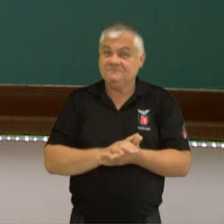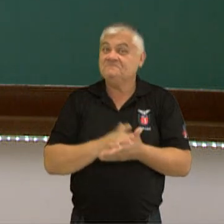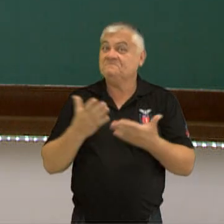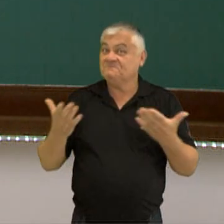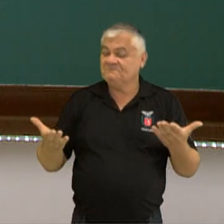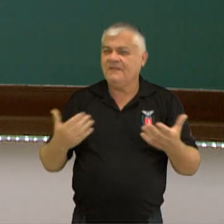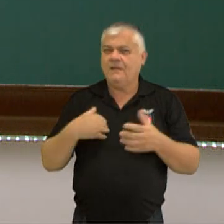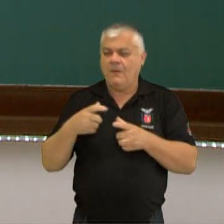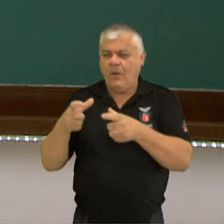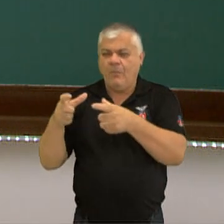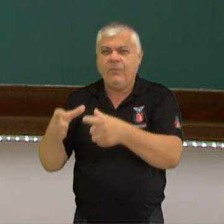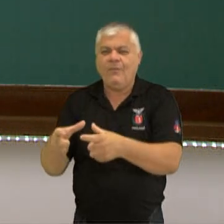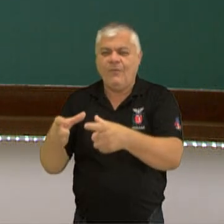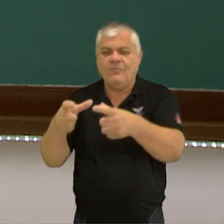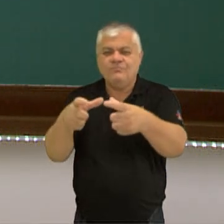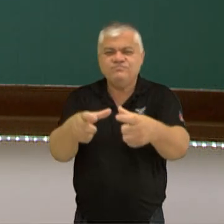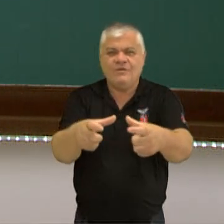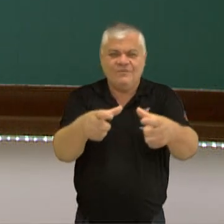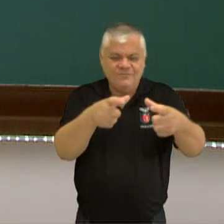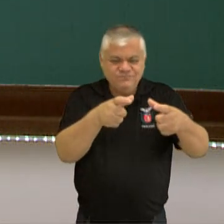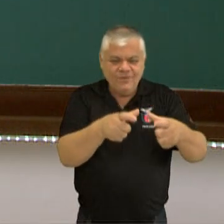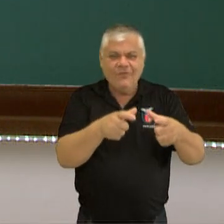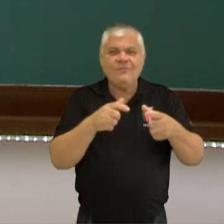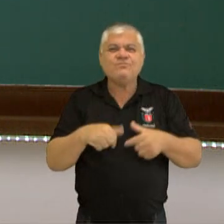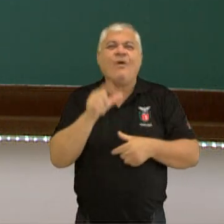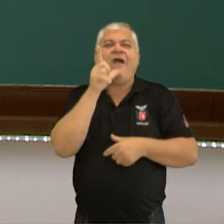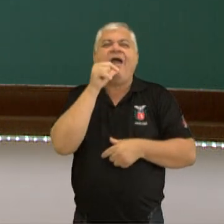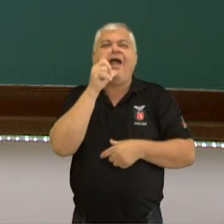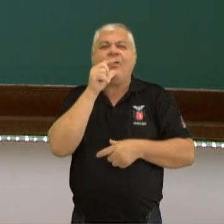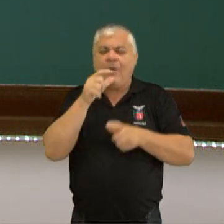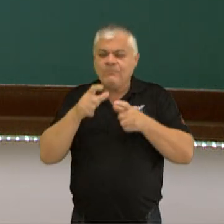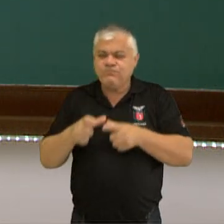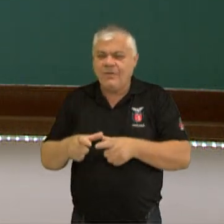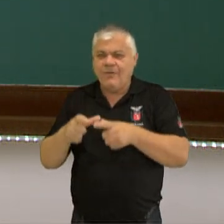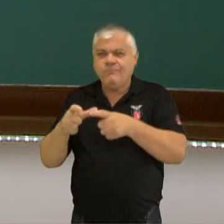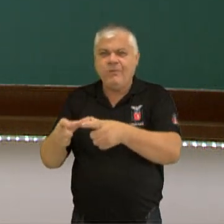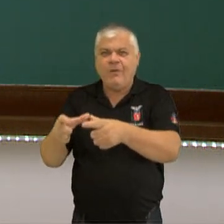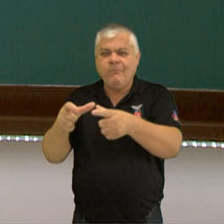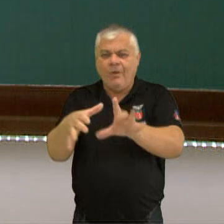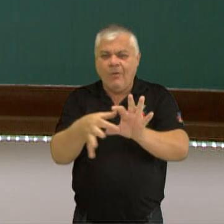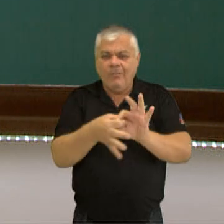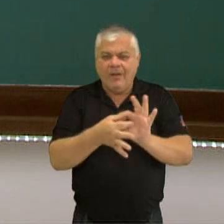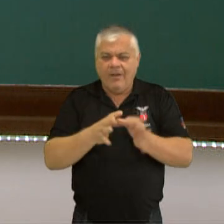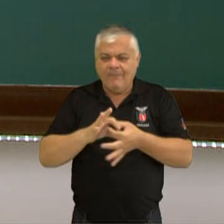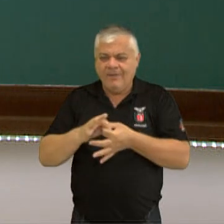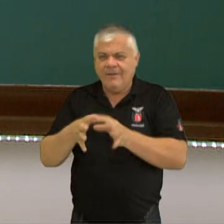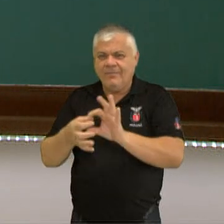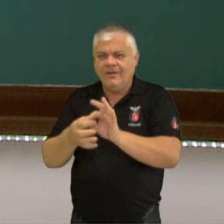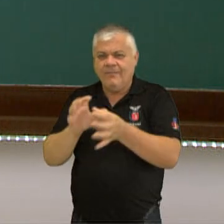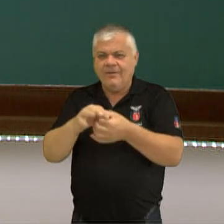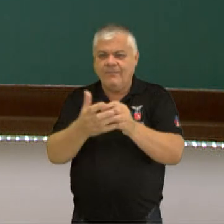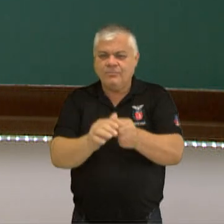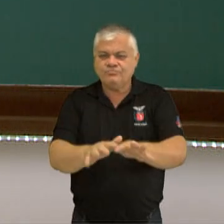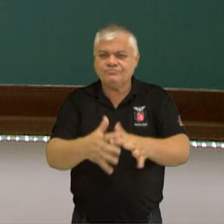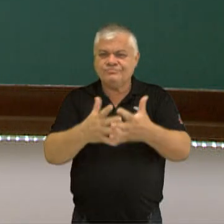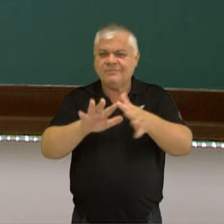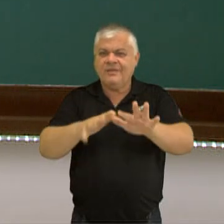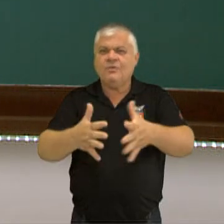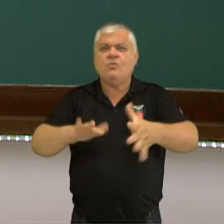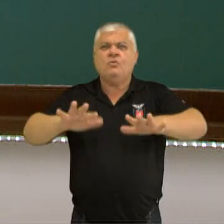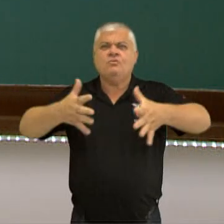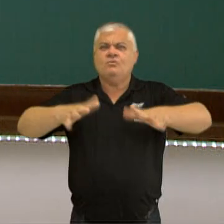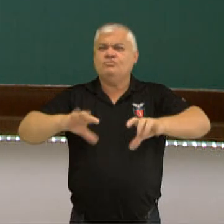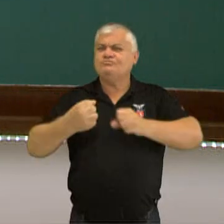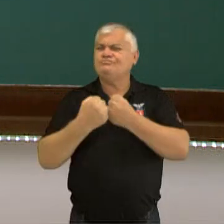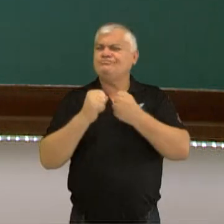muito pequenas, né, corpos de água muito pequeno, e foram aumentando de tamanho até chegar nos oceanos que nós